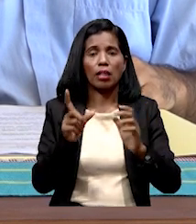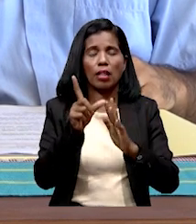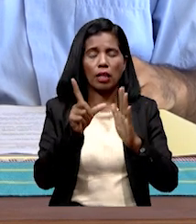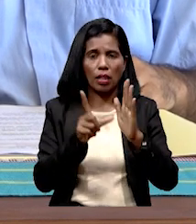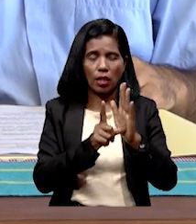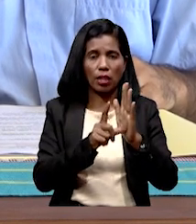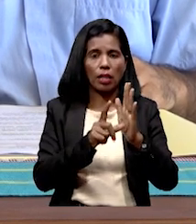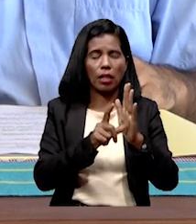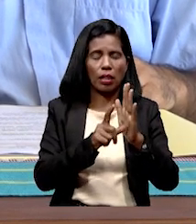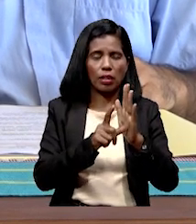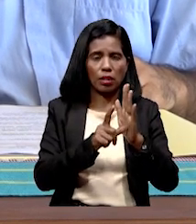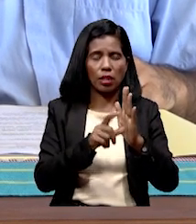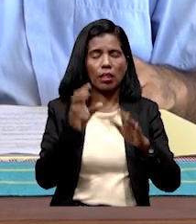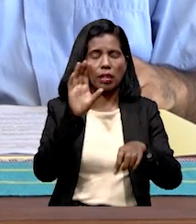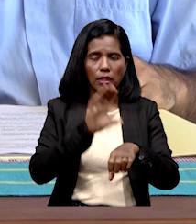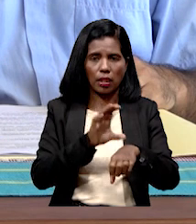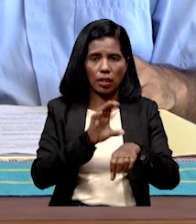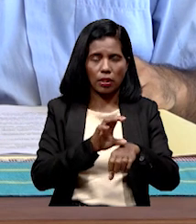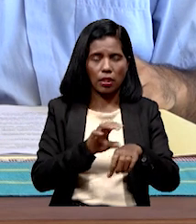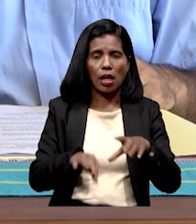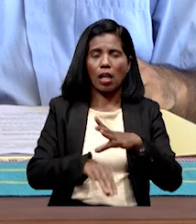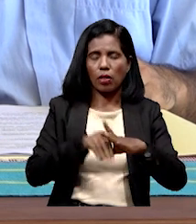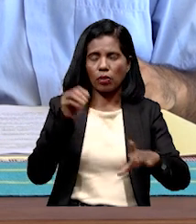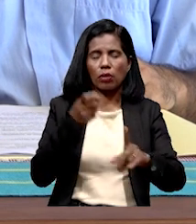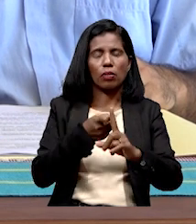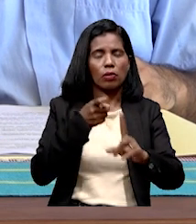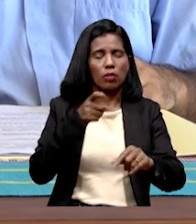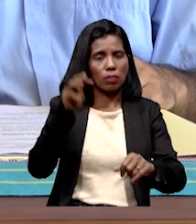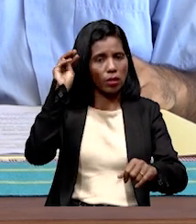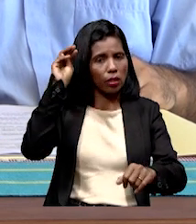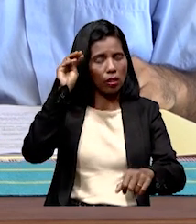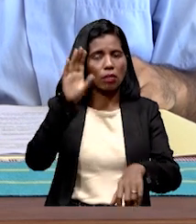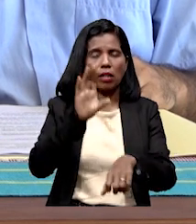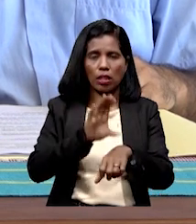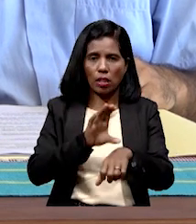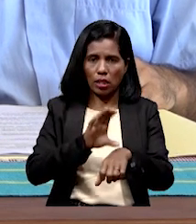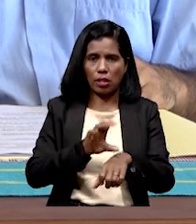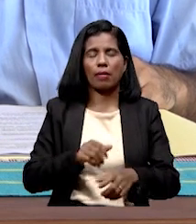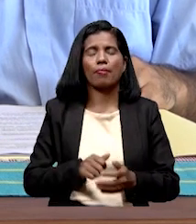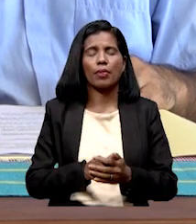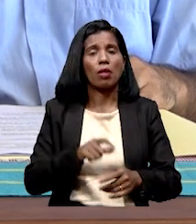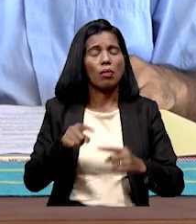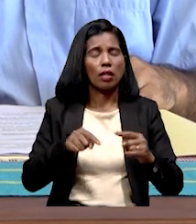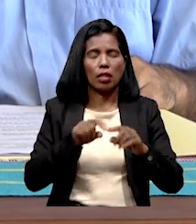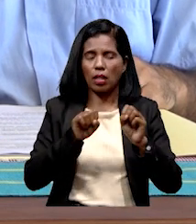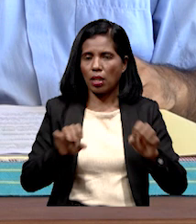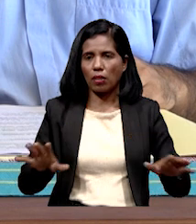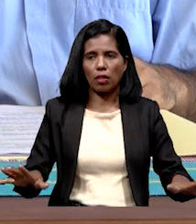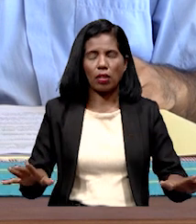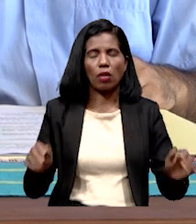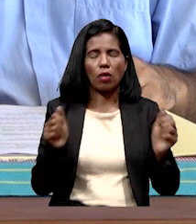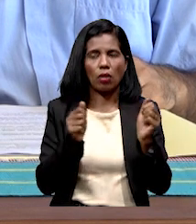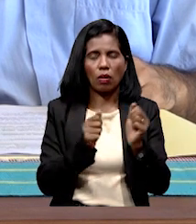nian, excluiona husi exercício ministério sagrado. Wainhira laconona, com